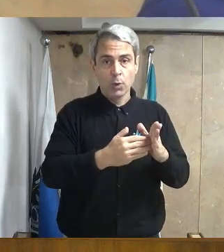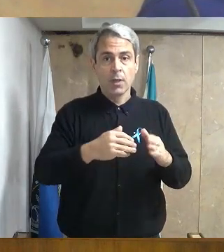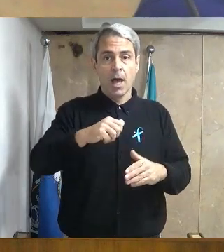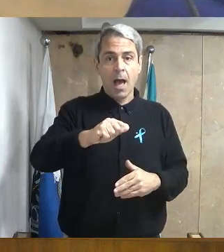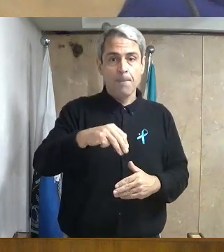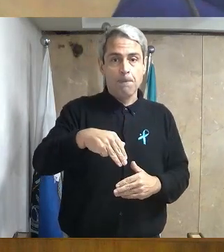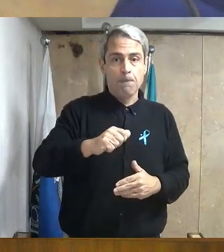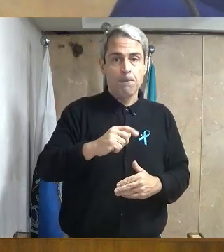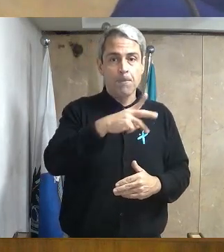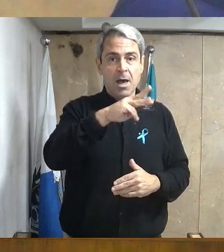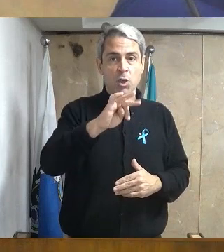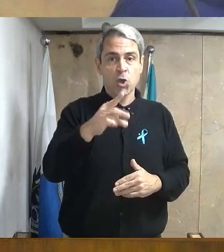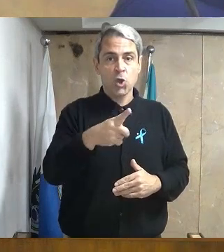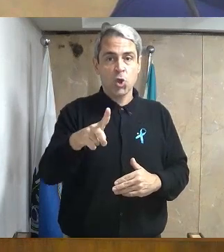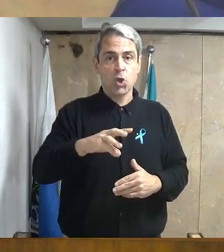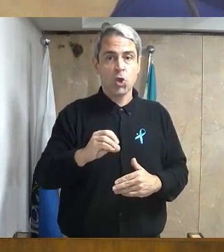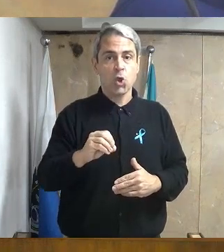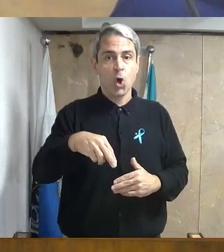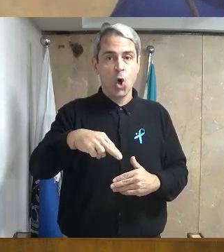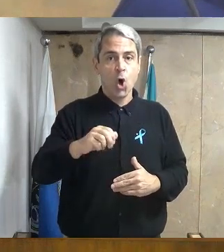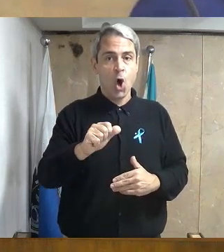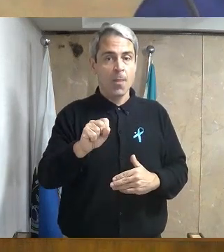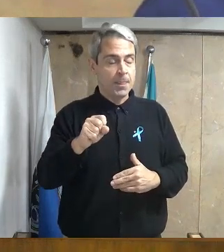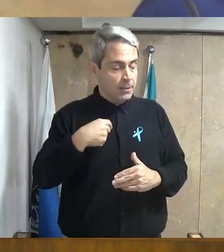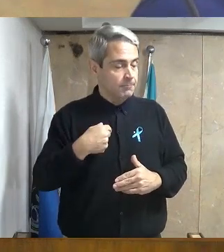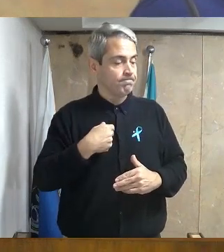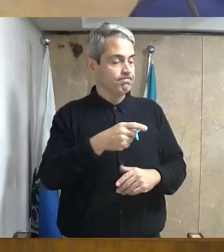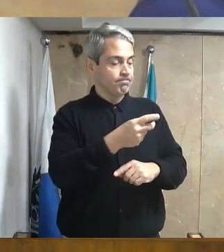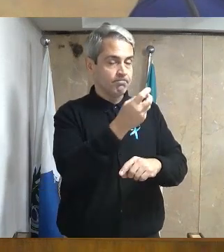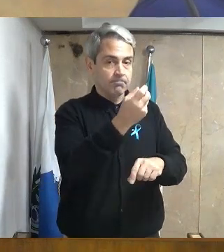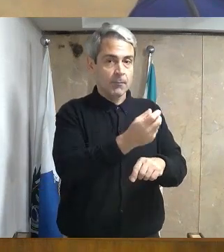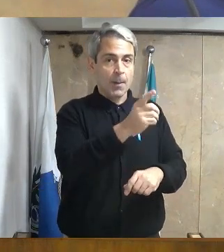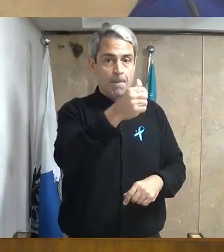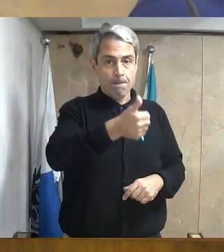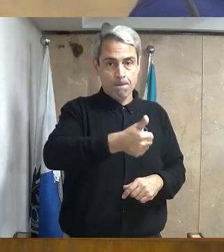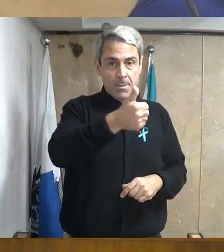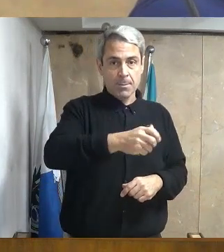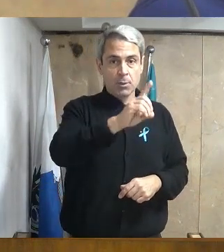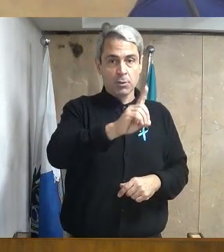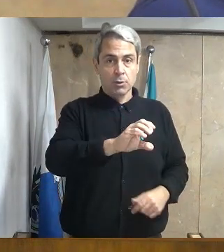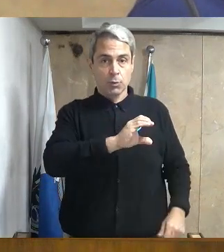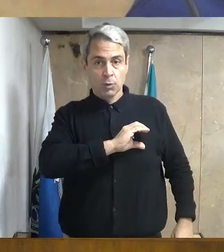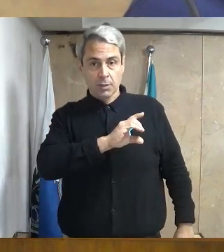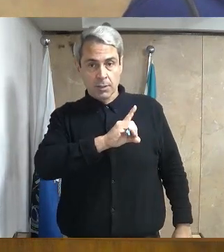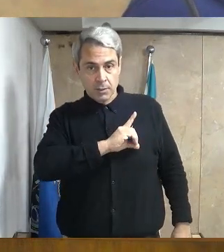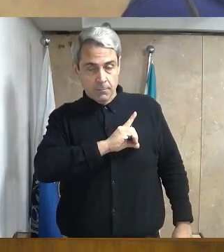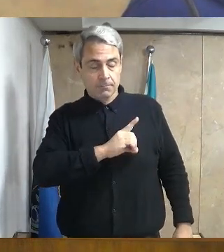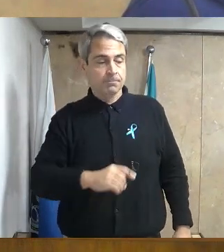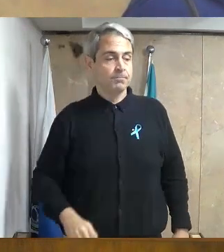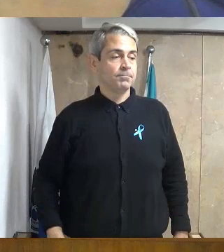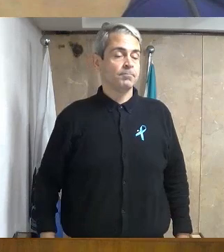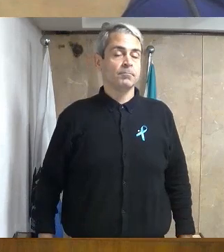Amazonas, localizada no bairro Parque Felicidade, primeiro distrito deste município.